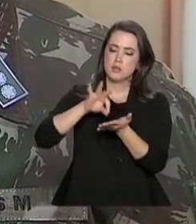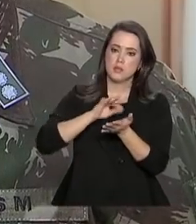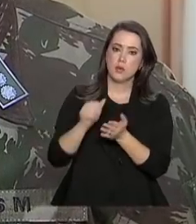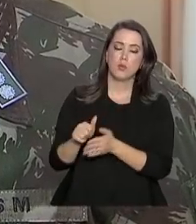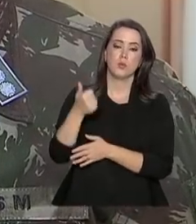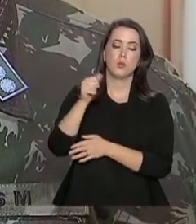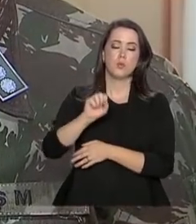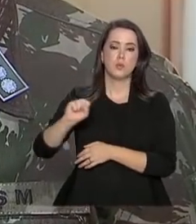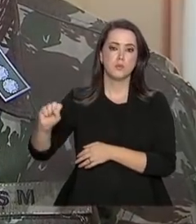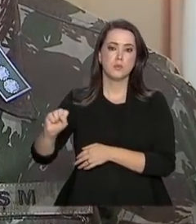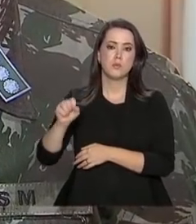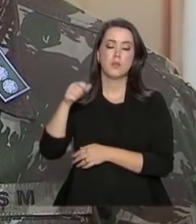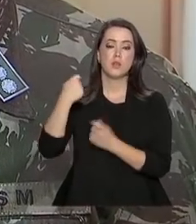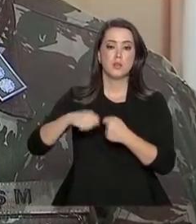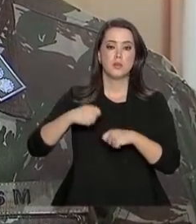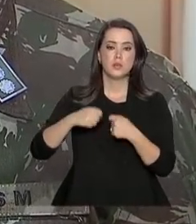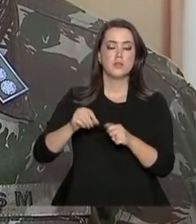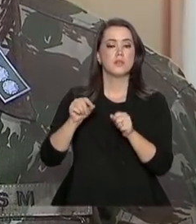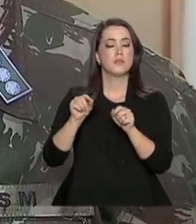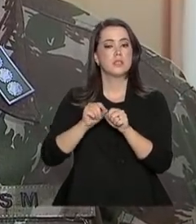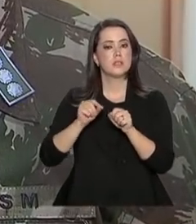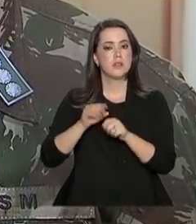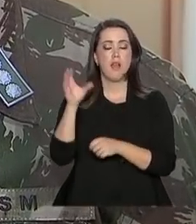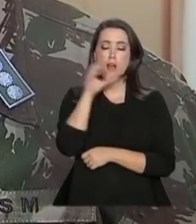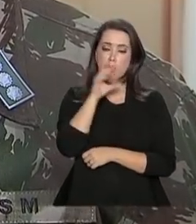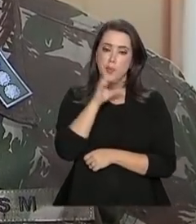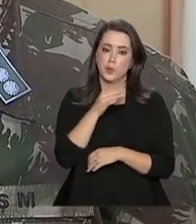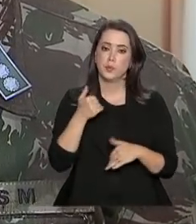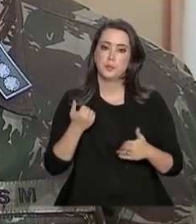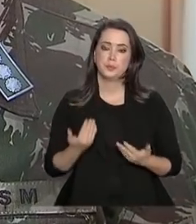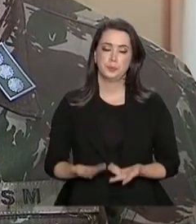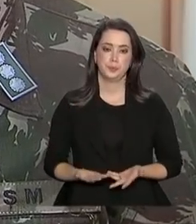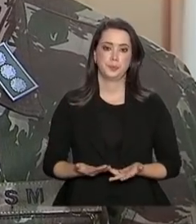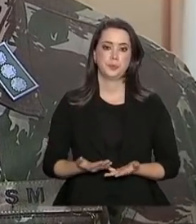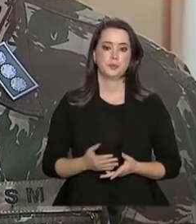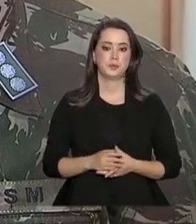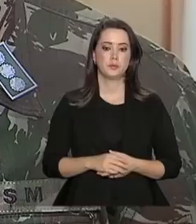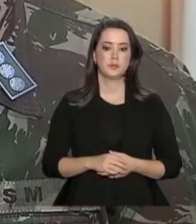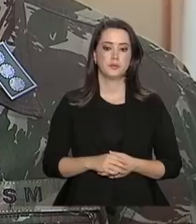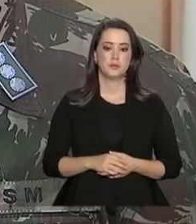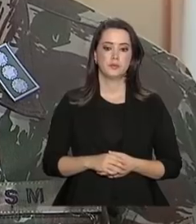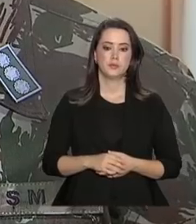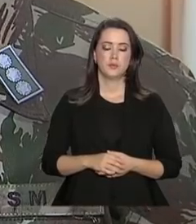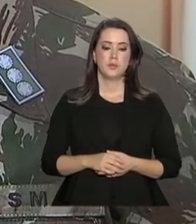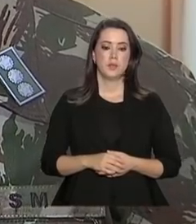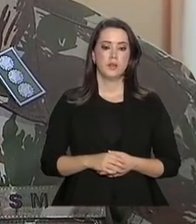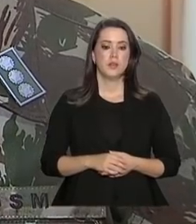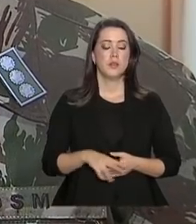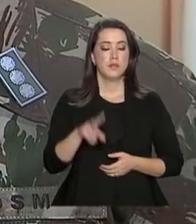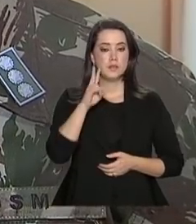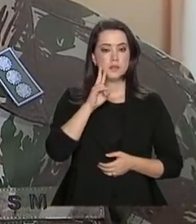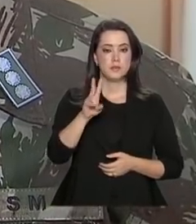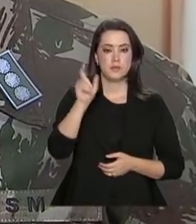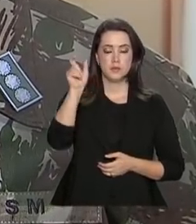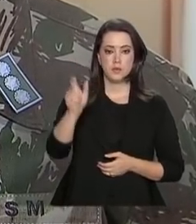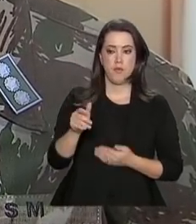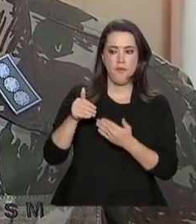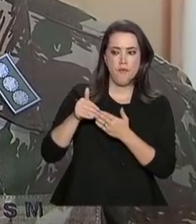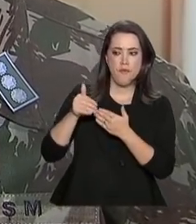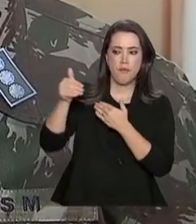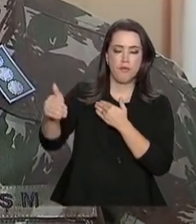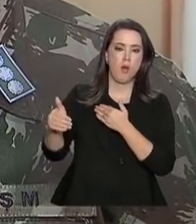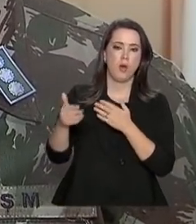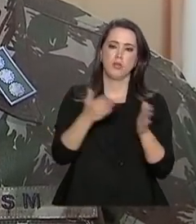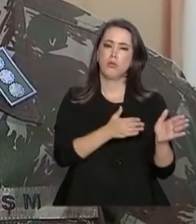primeiro semestre ele deverá executá-lo o quanto antes né e ele vai ser considerado fora do